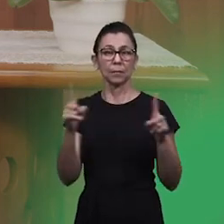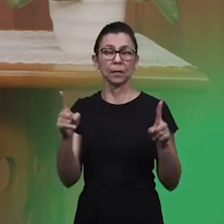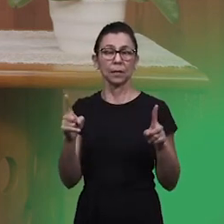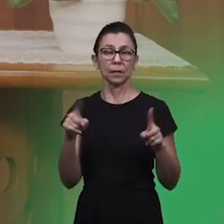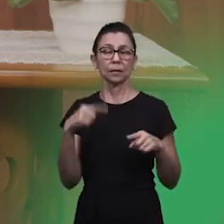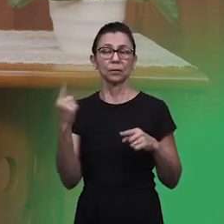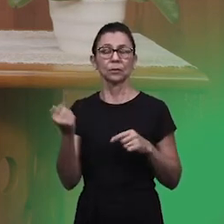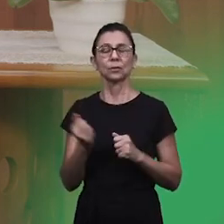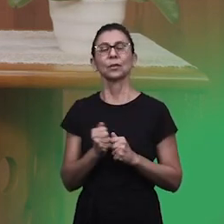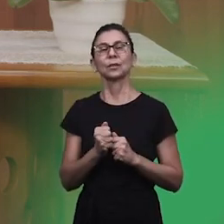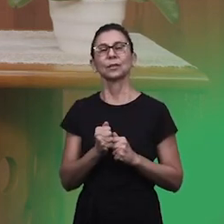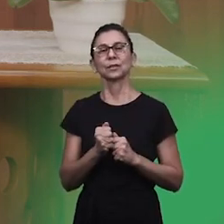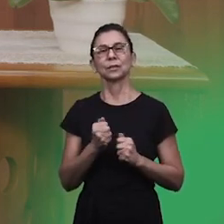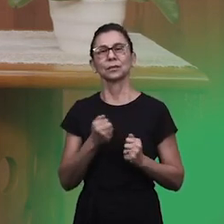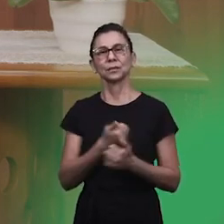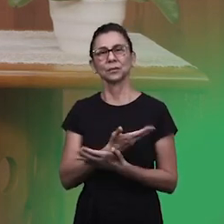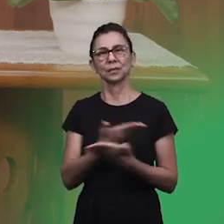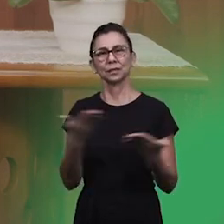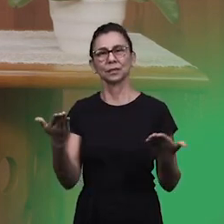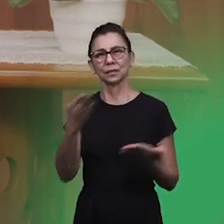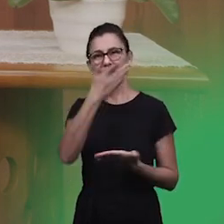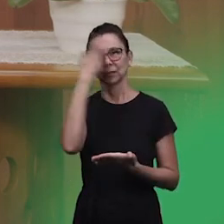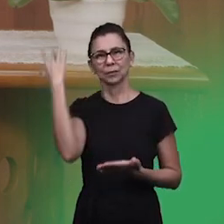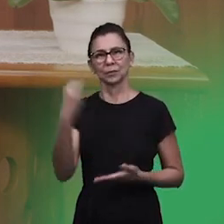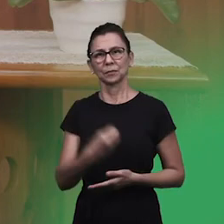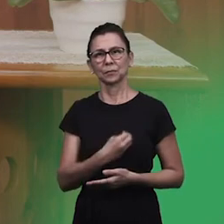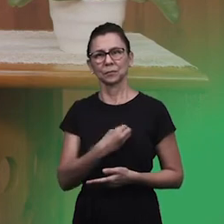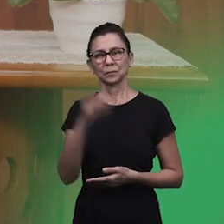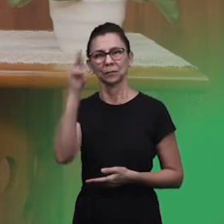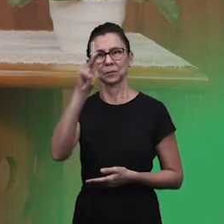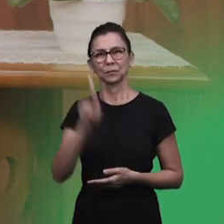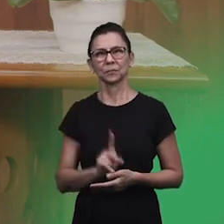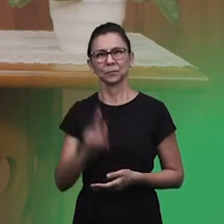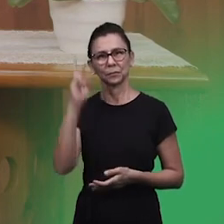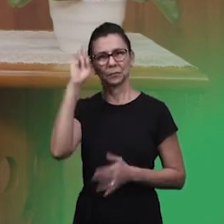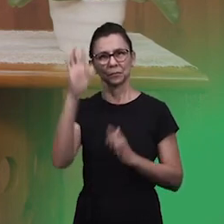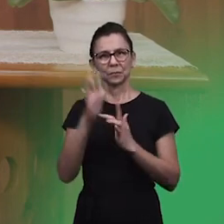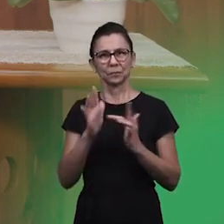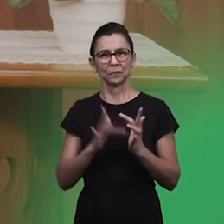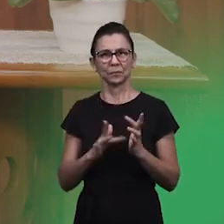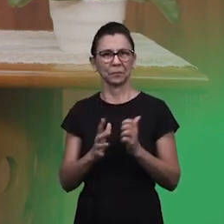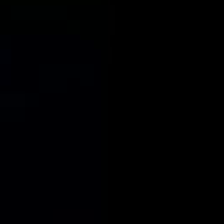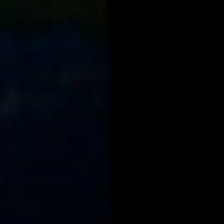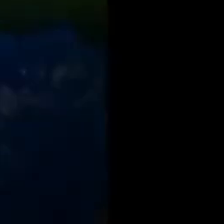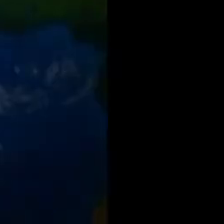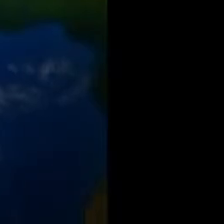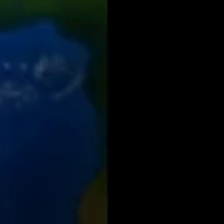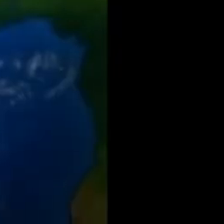despedimos daqueles que estão participando desse culto conosco, com a paz do Senhor Jesus.